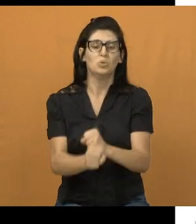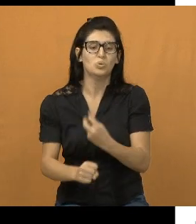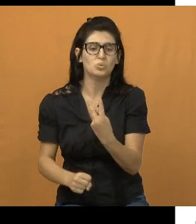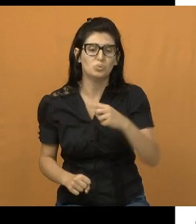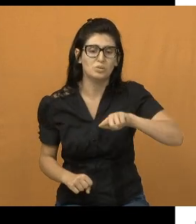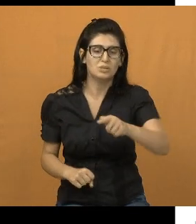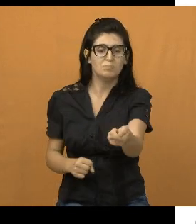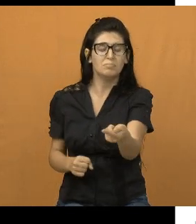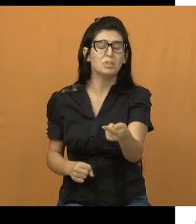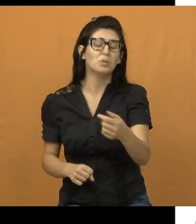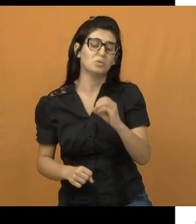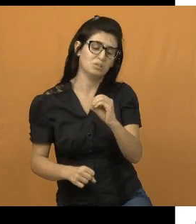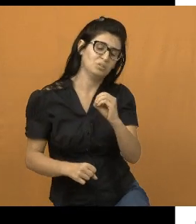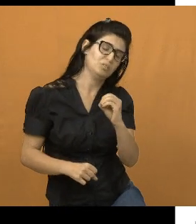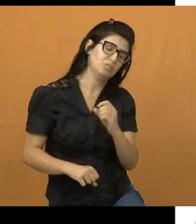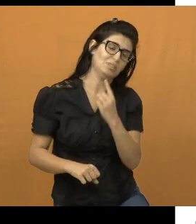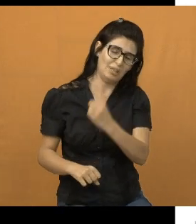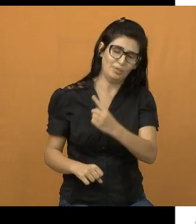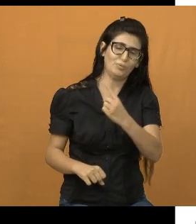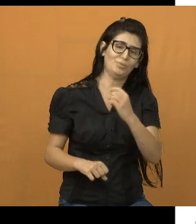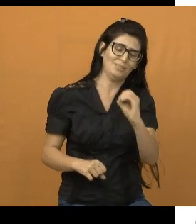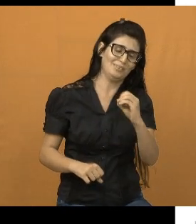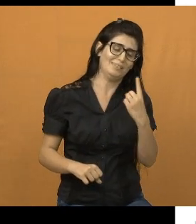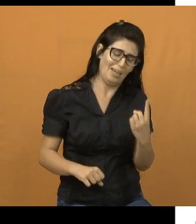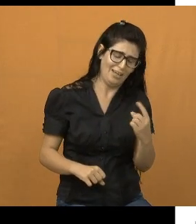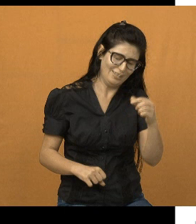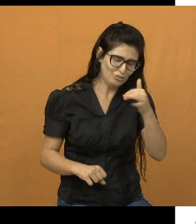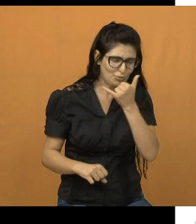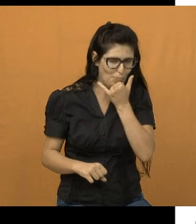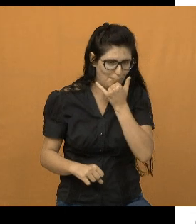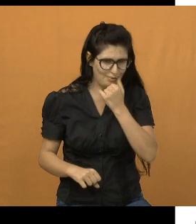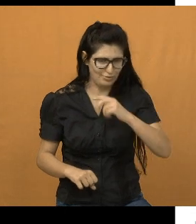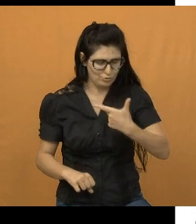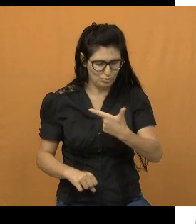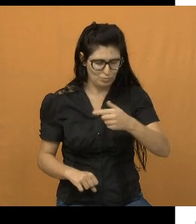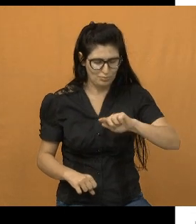2.107 notificações, e destas notificações,